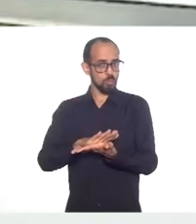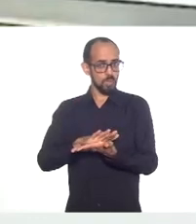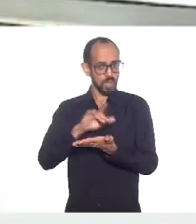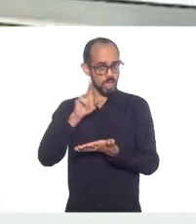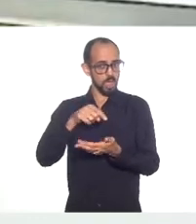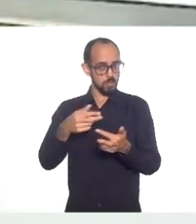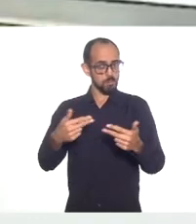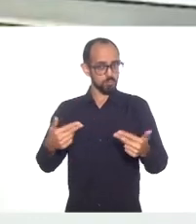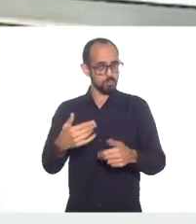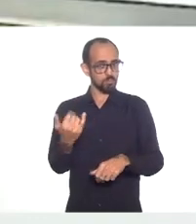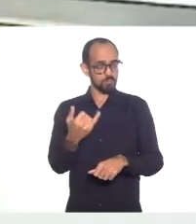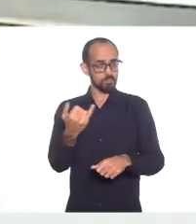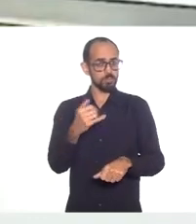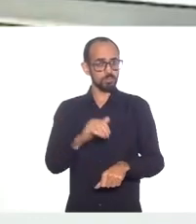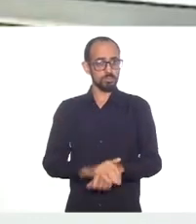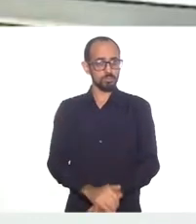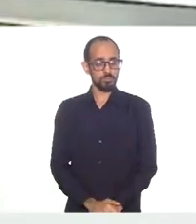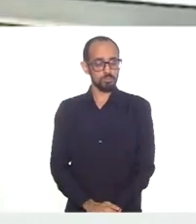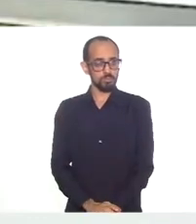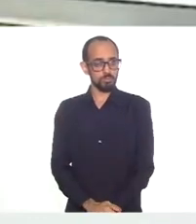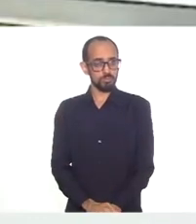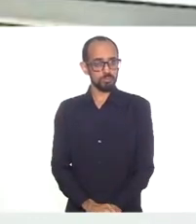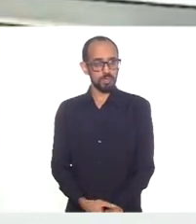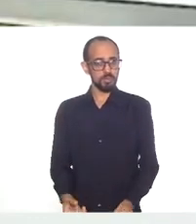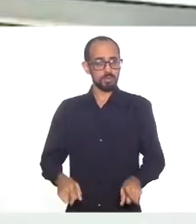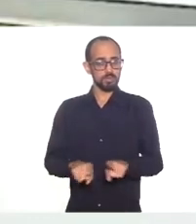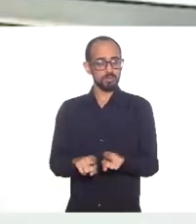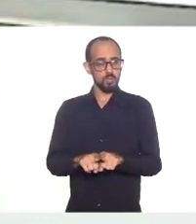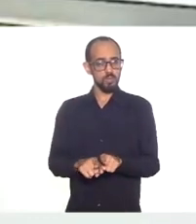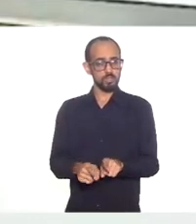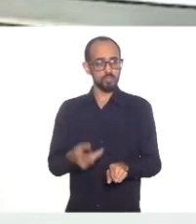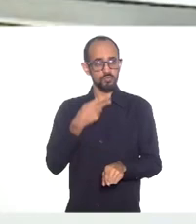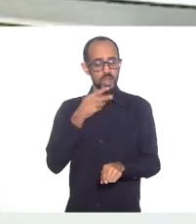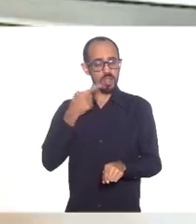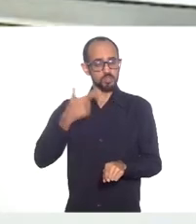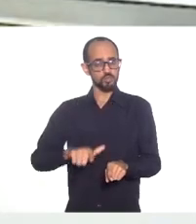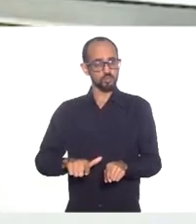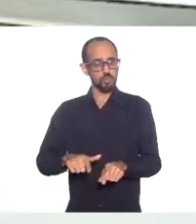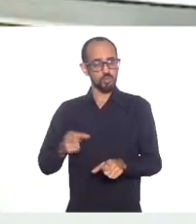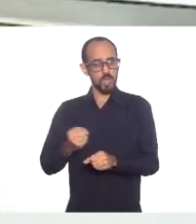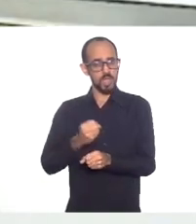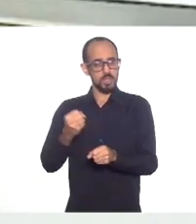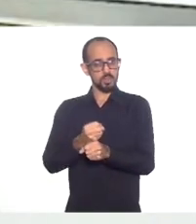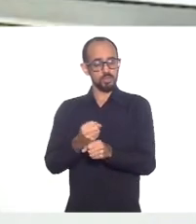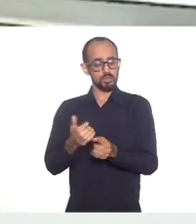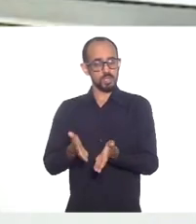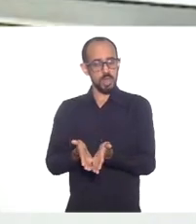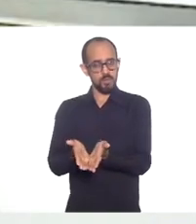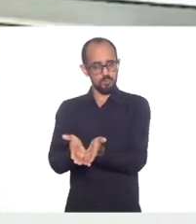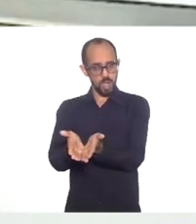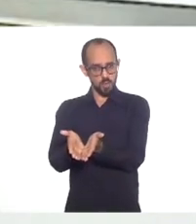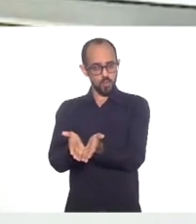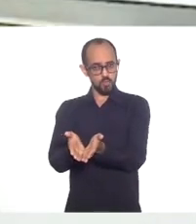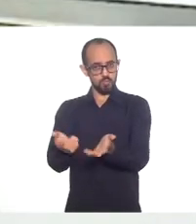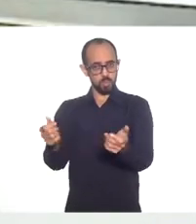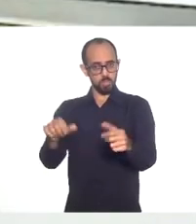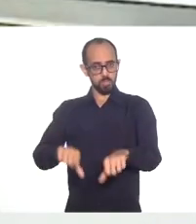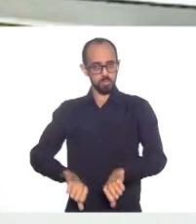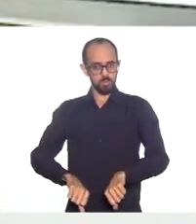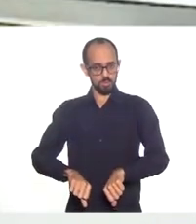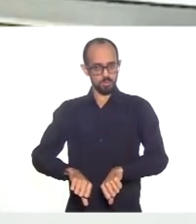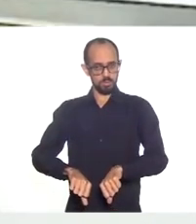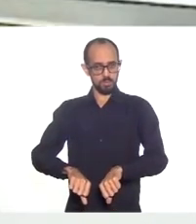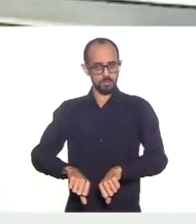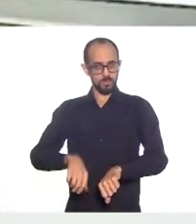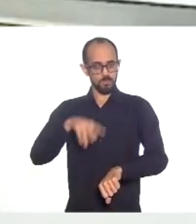essencial, porque a gente volta a dizer, a indústria naval decaiu fortemente, praticamente